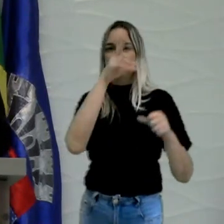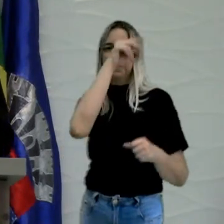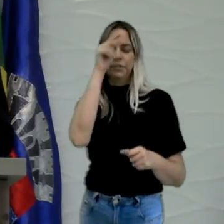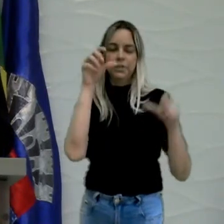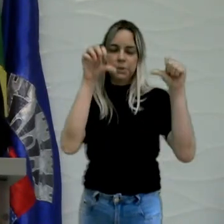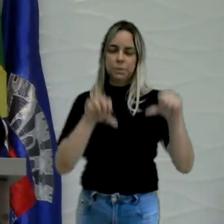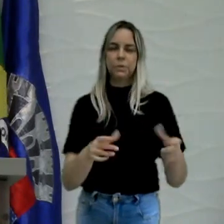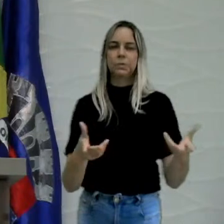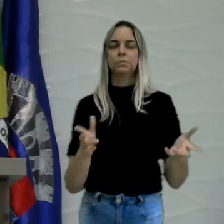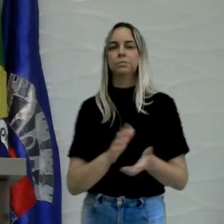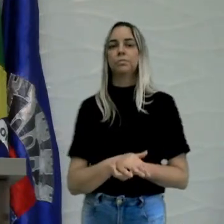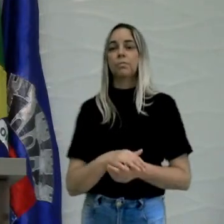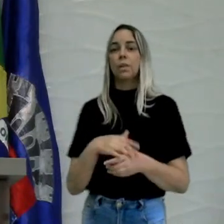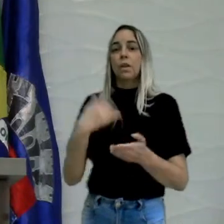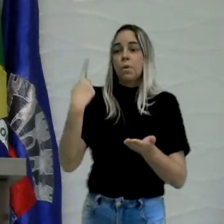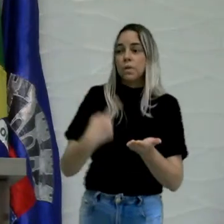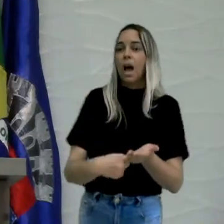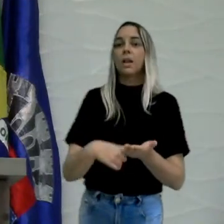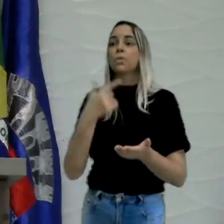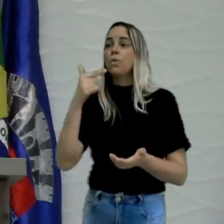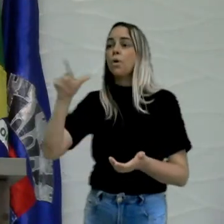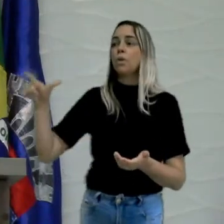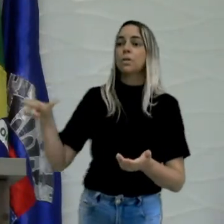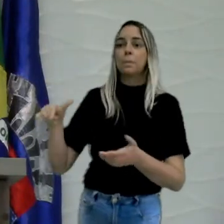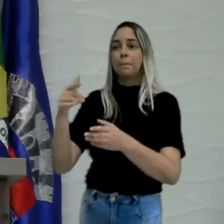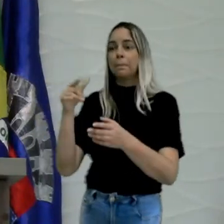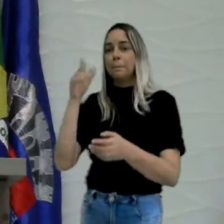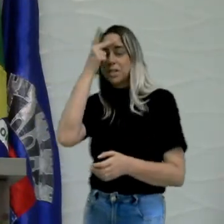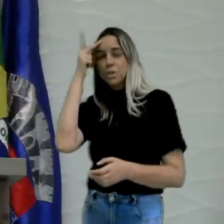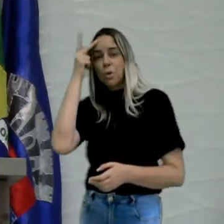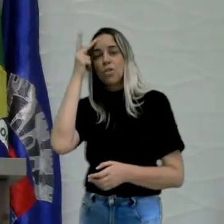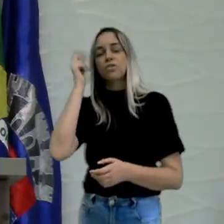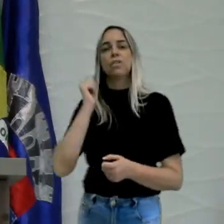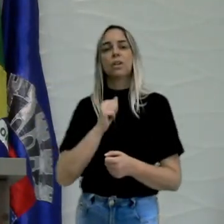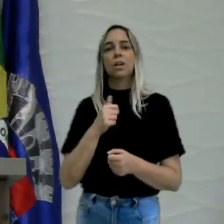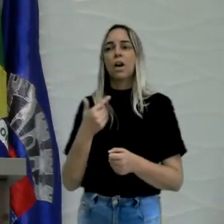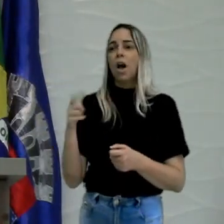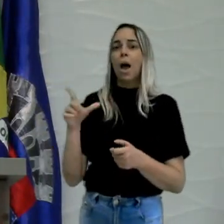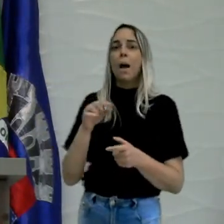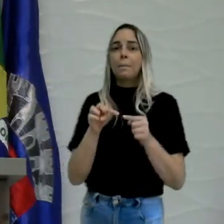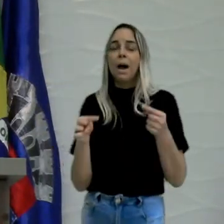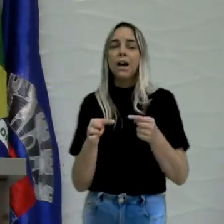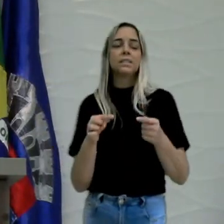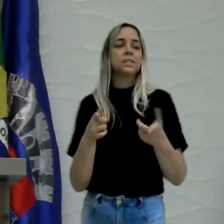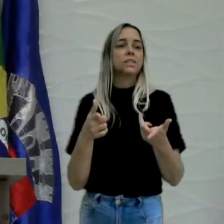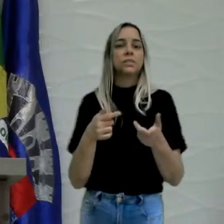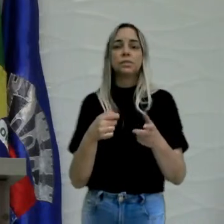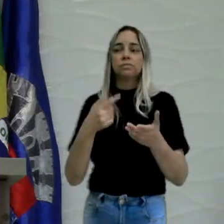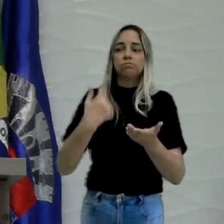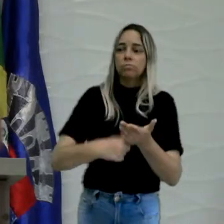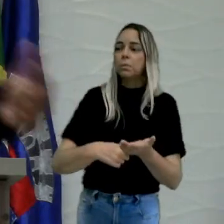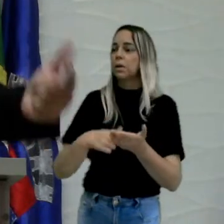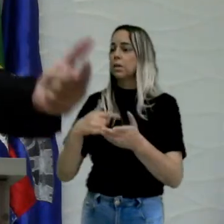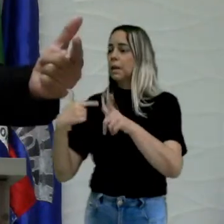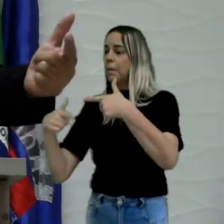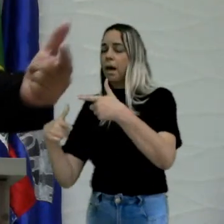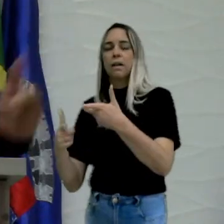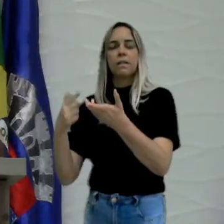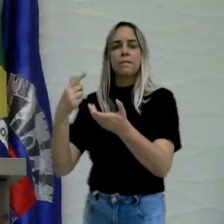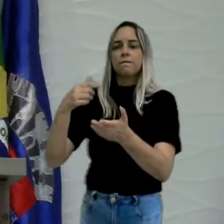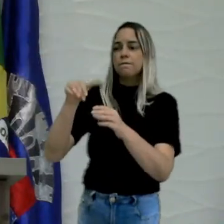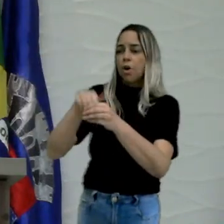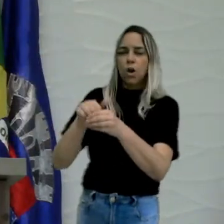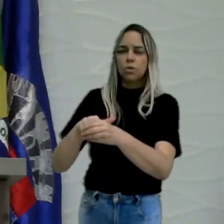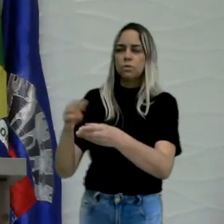Contrate mais pessoas. Pare de estar contratando pessoas para ganhar voto. E aqui essa prefeitura, com 206 milhões